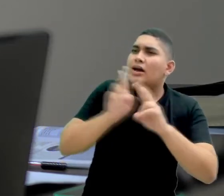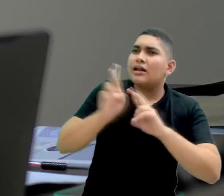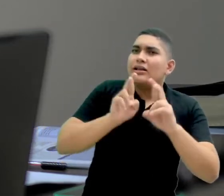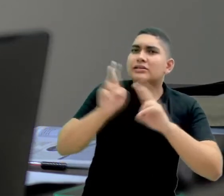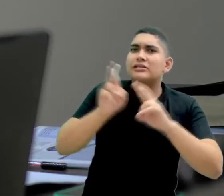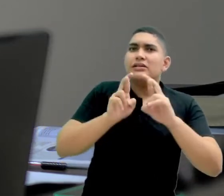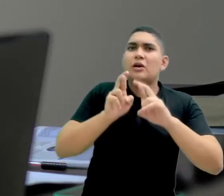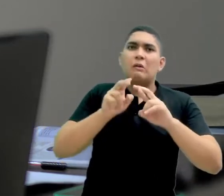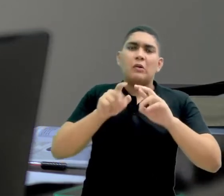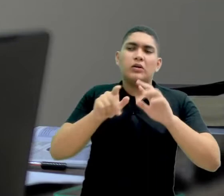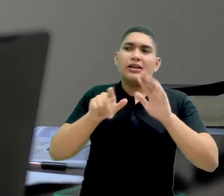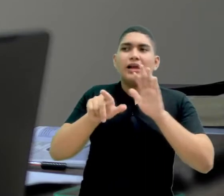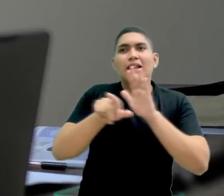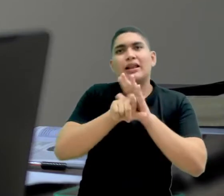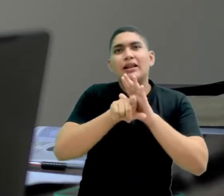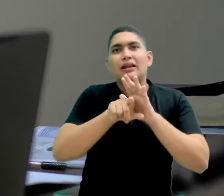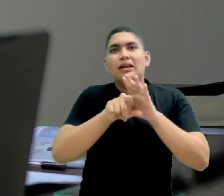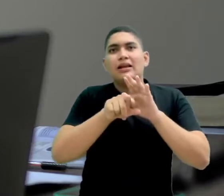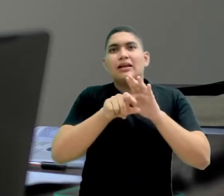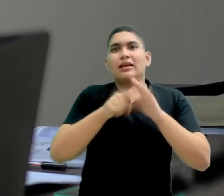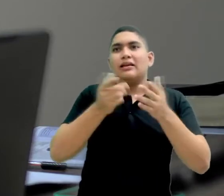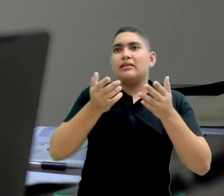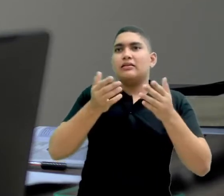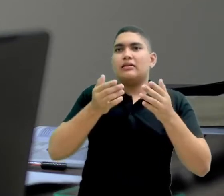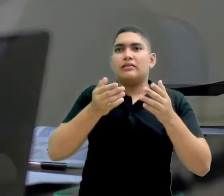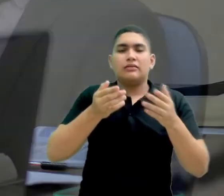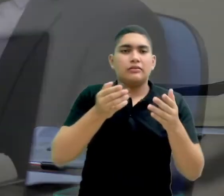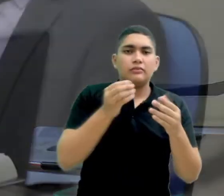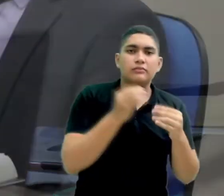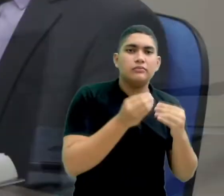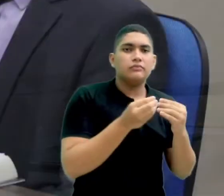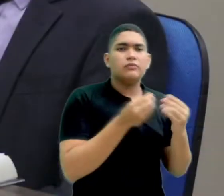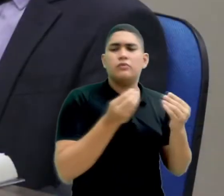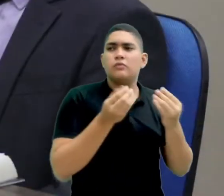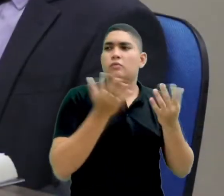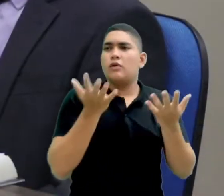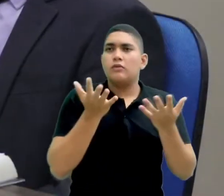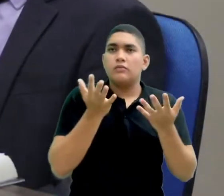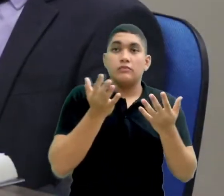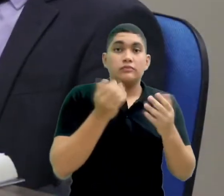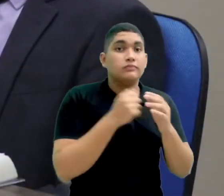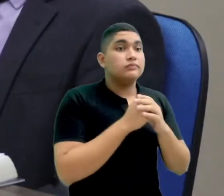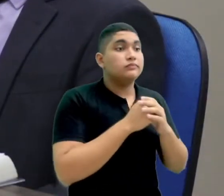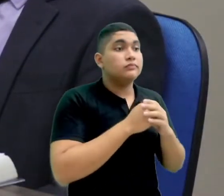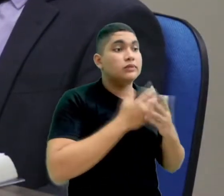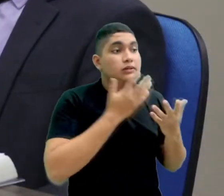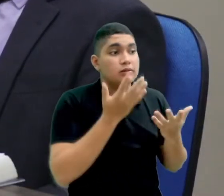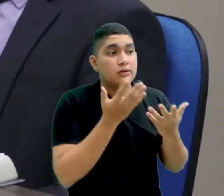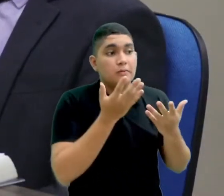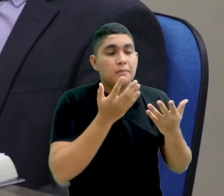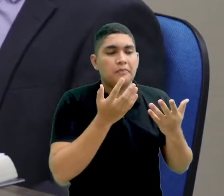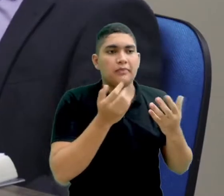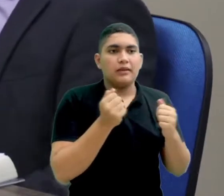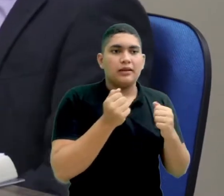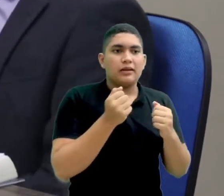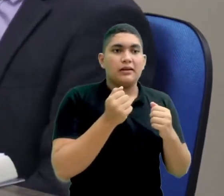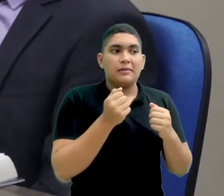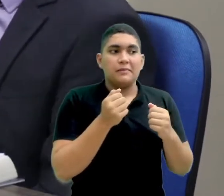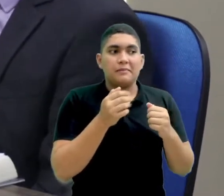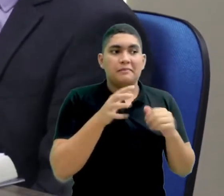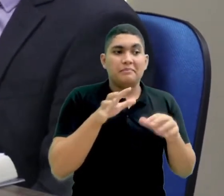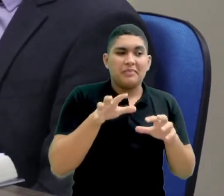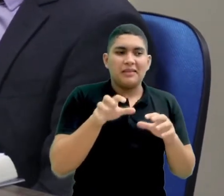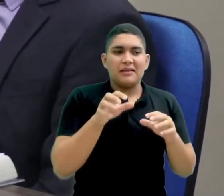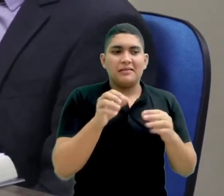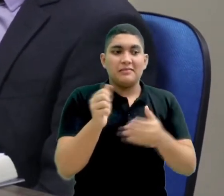de oposição, de complemento? Como é que é? Muito bem, Diácono Adriano. Pegando aqui um gancho na